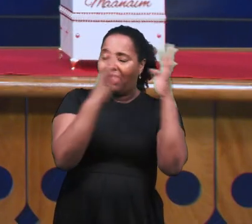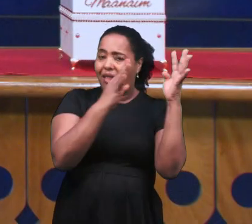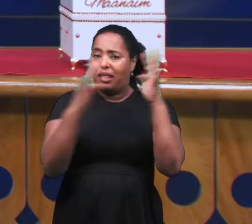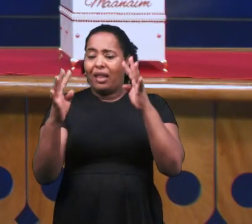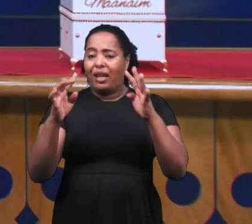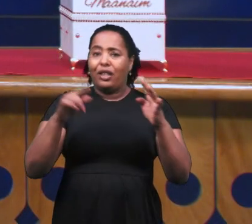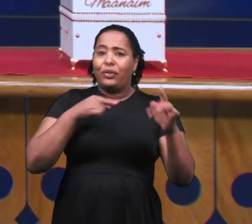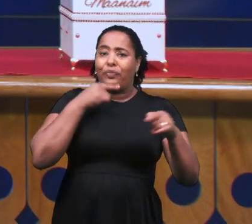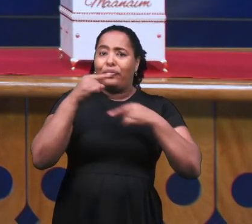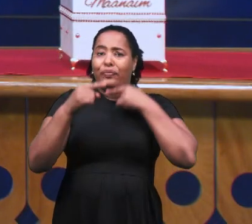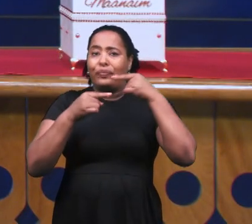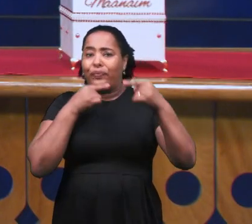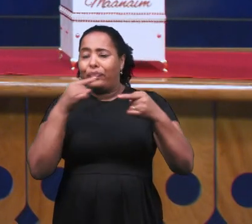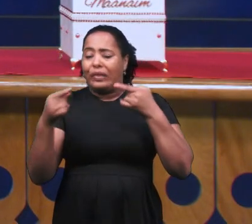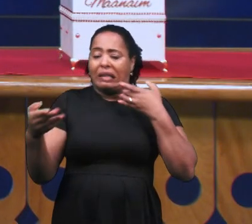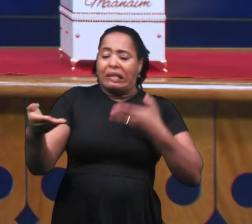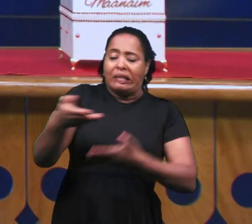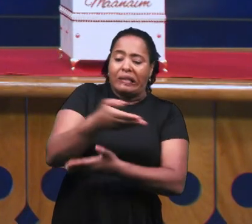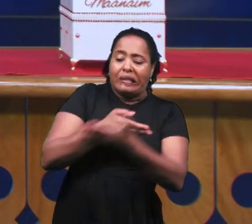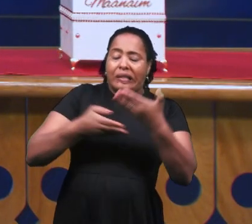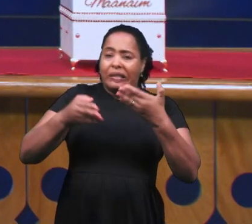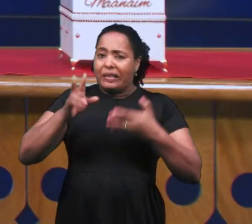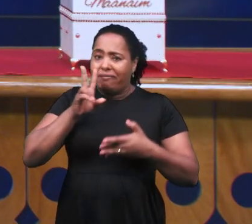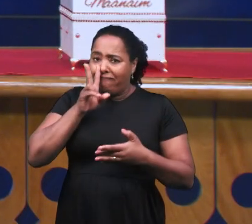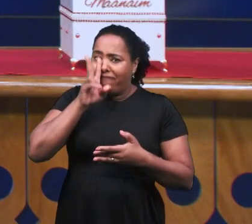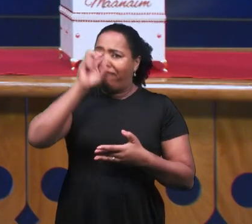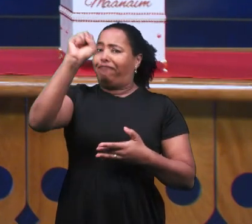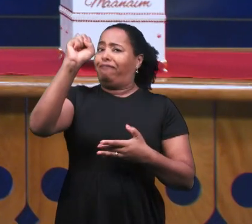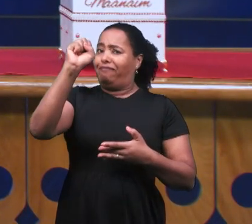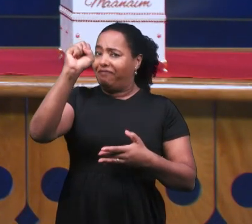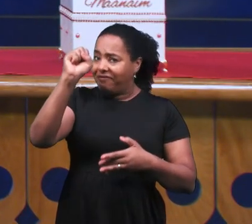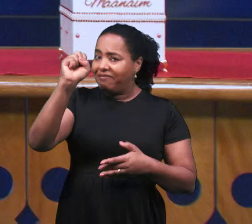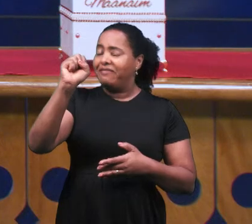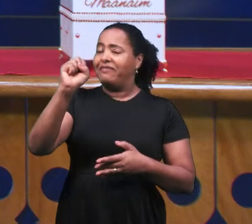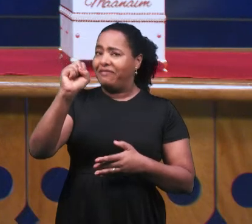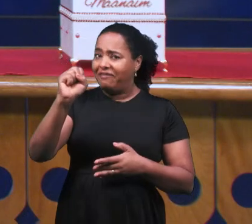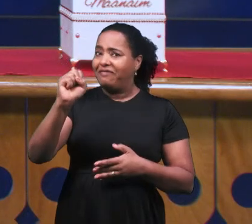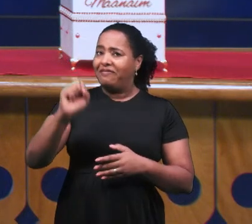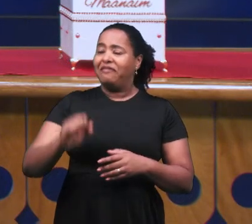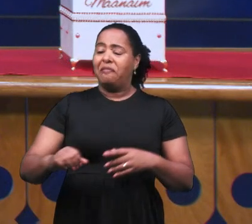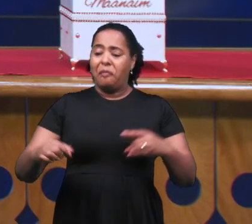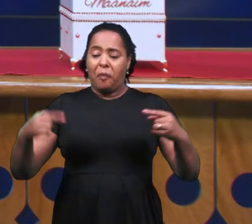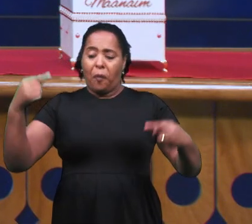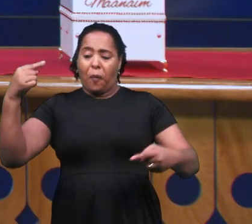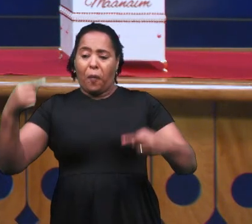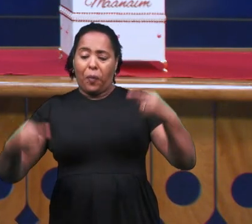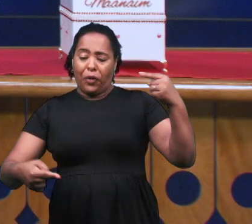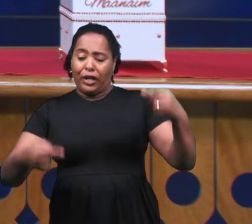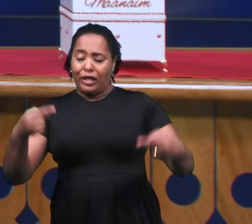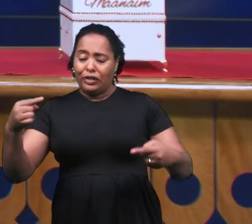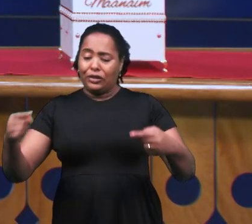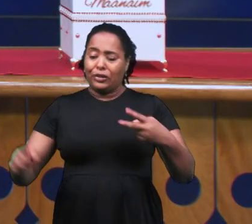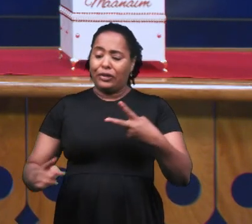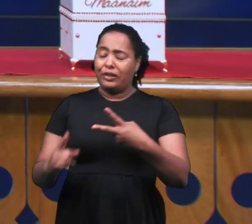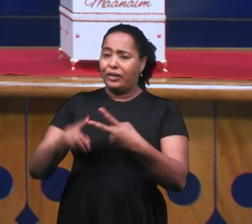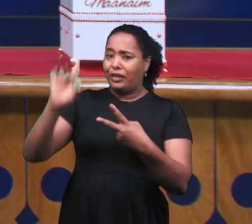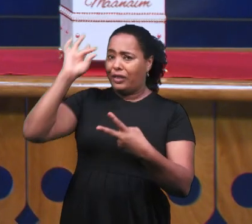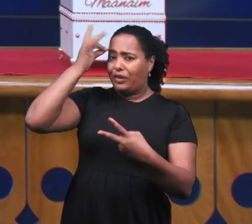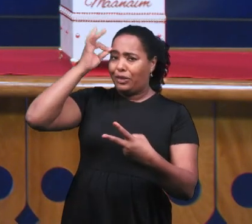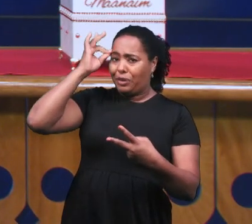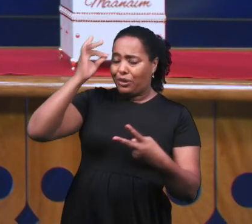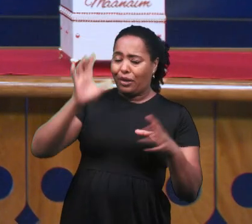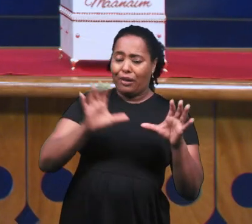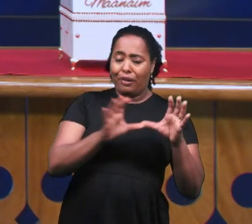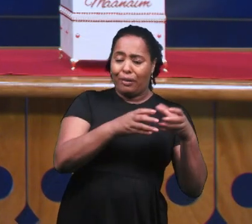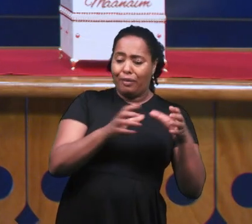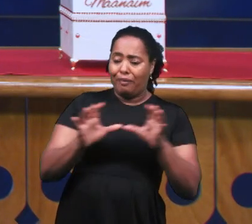o envolvimento é fortíssimo, né? É fortíssimo. Entre o político e o espiritual você pega um grupo que vai para o lado